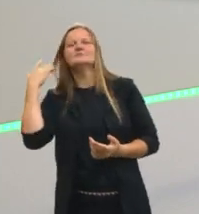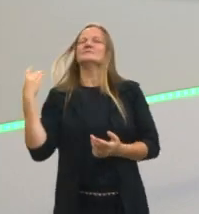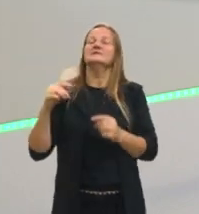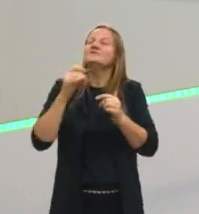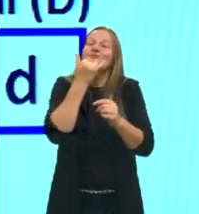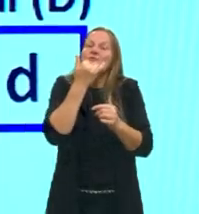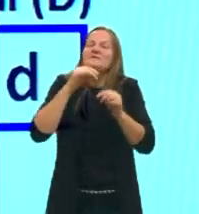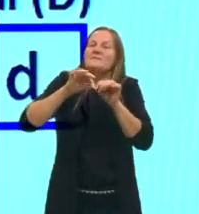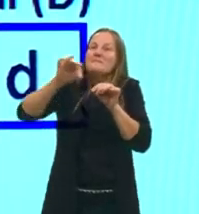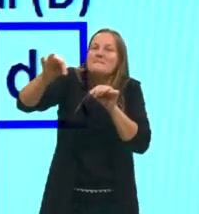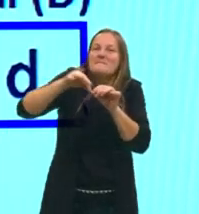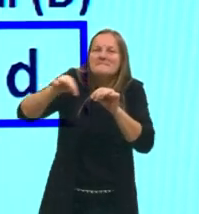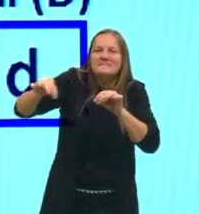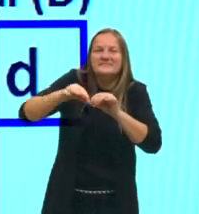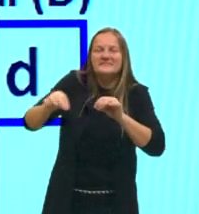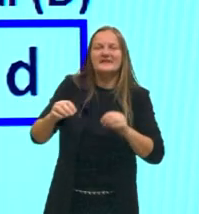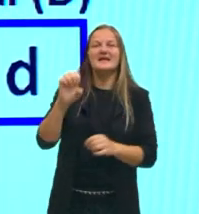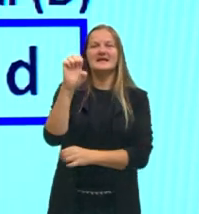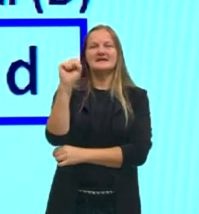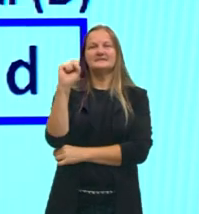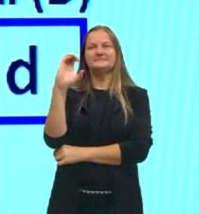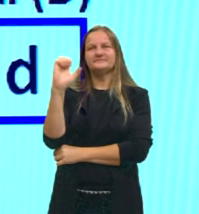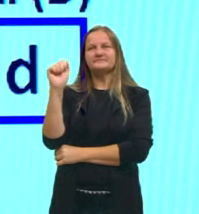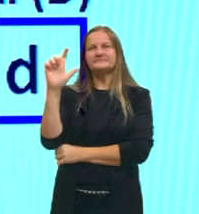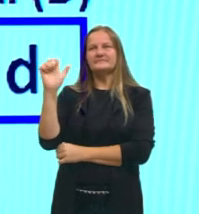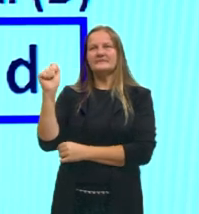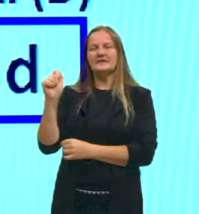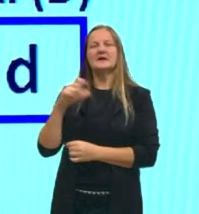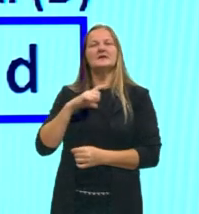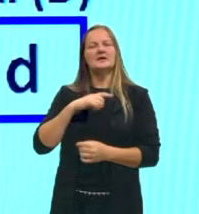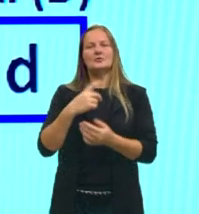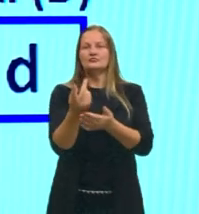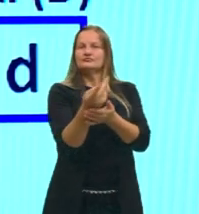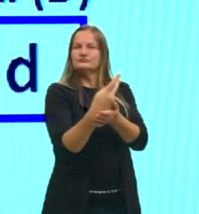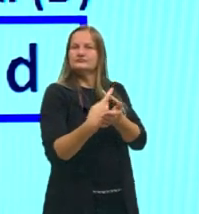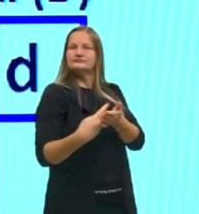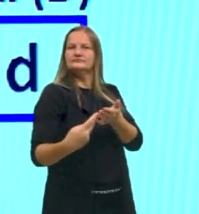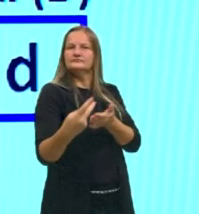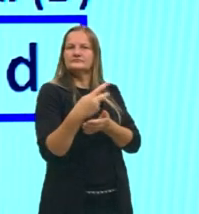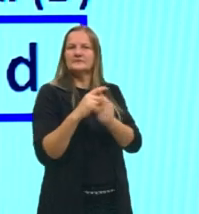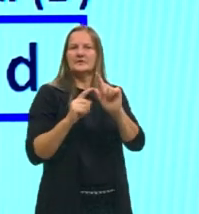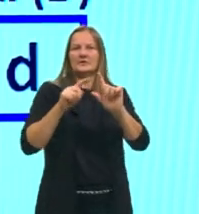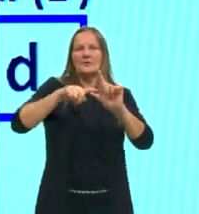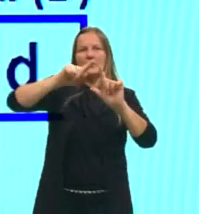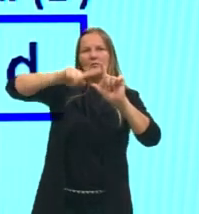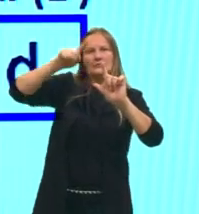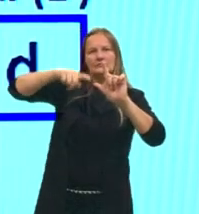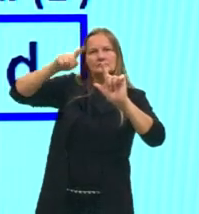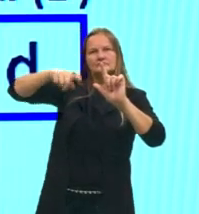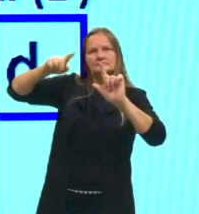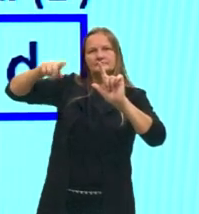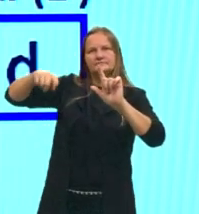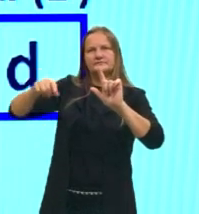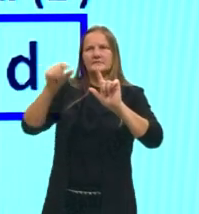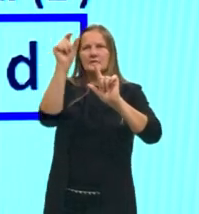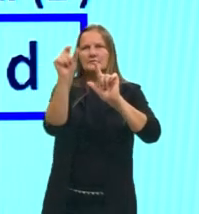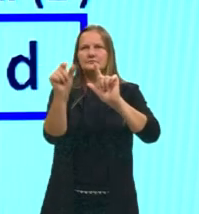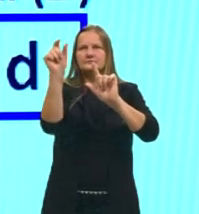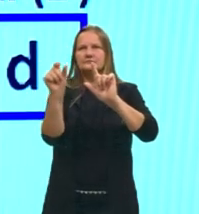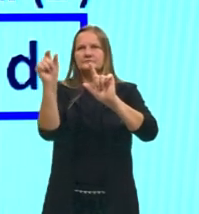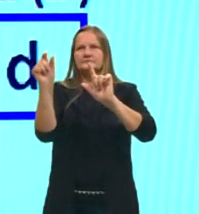centímetros no teto EA escala é gráfica tagrosal daqui ó cada Barra e aqui